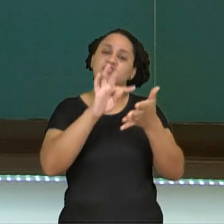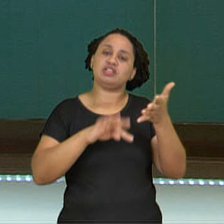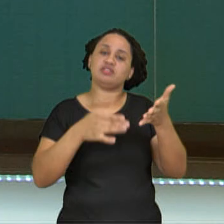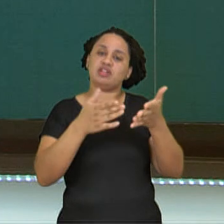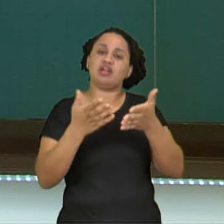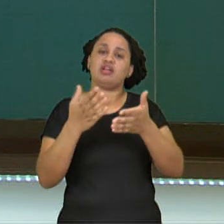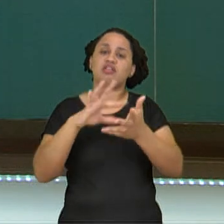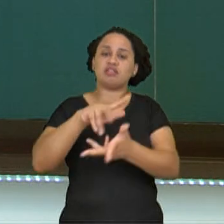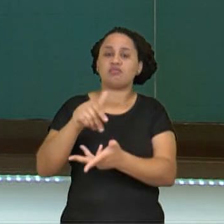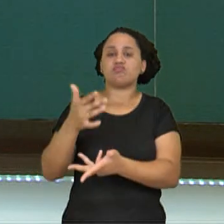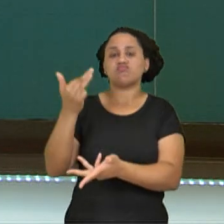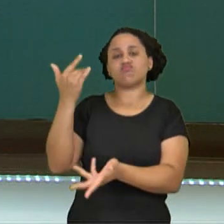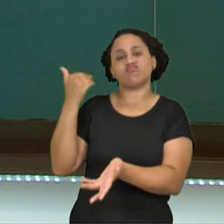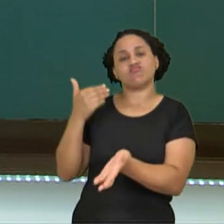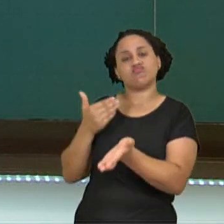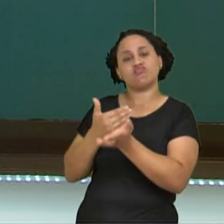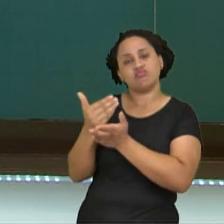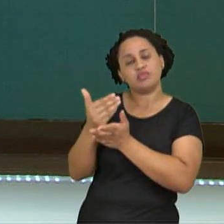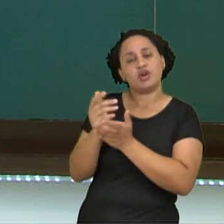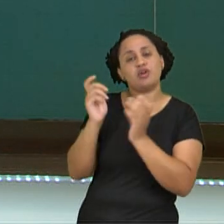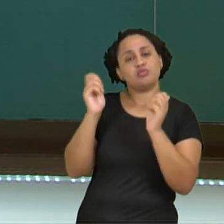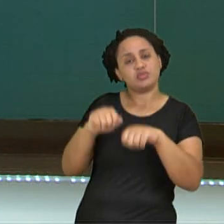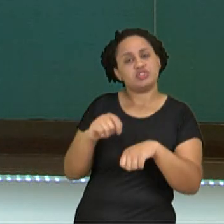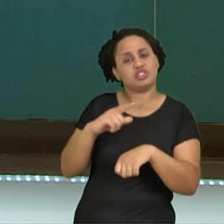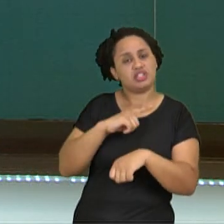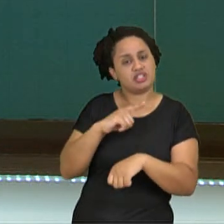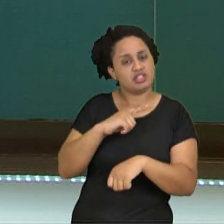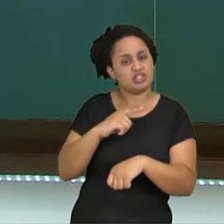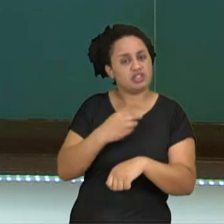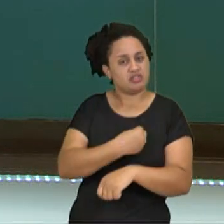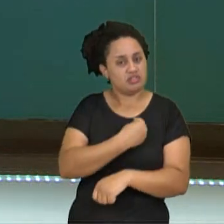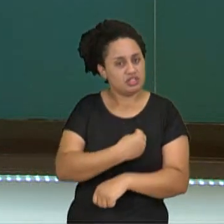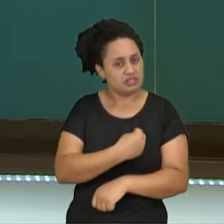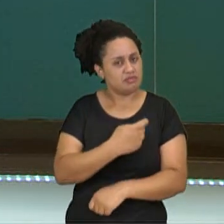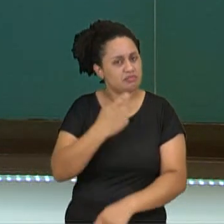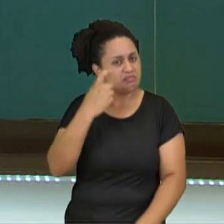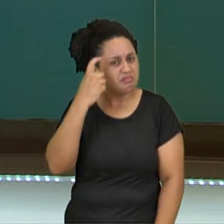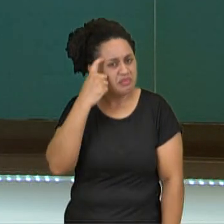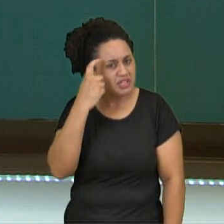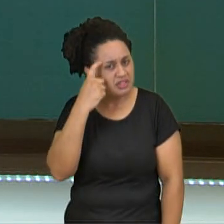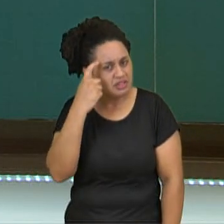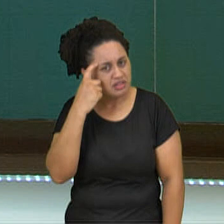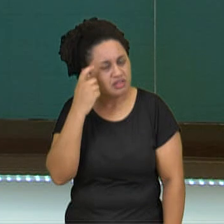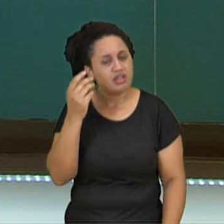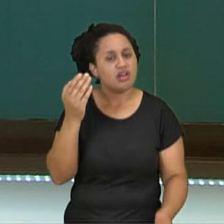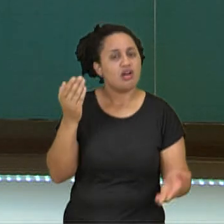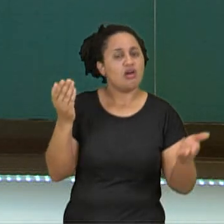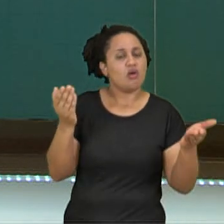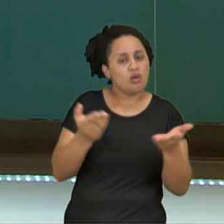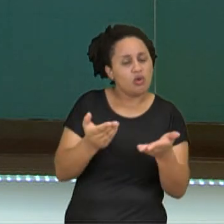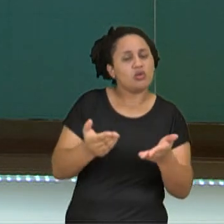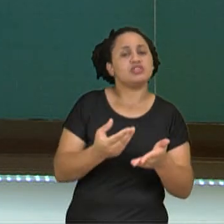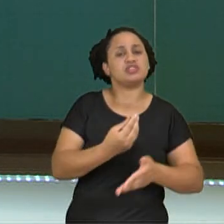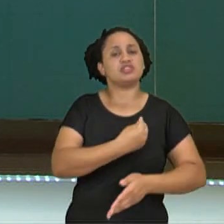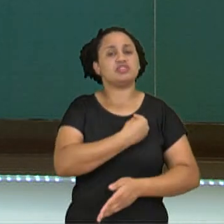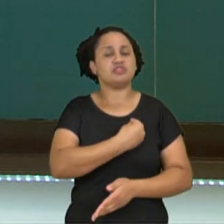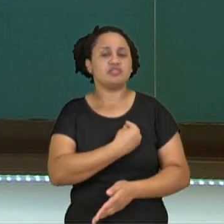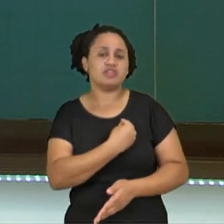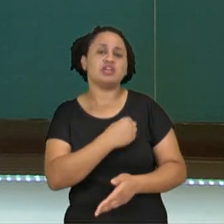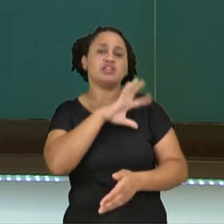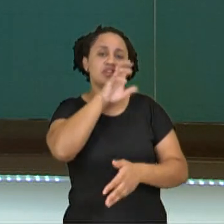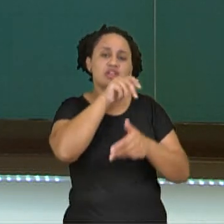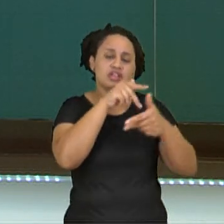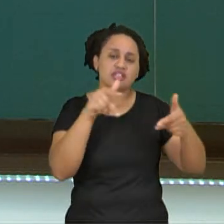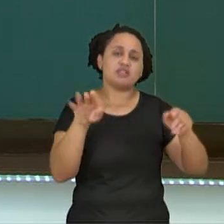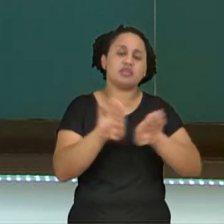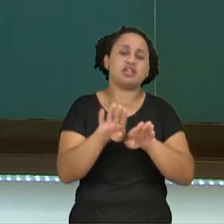primitiva permitiram que ela tivesse vida? Pensem um pouquinho. Para hoje os seres vivos, vegetais e animais